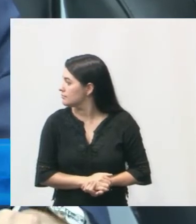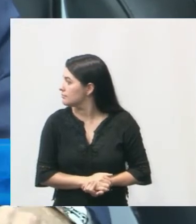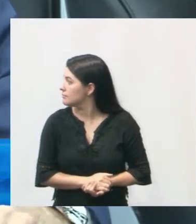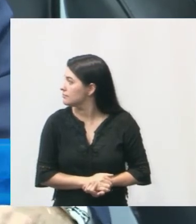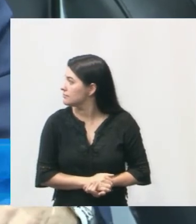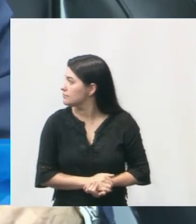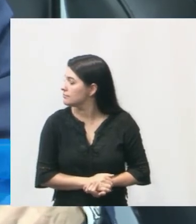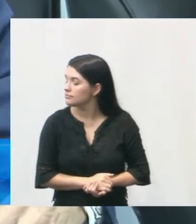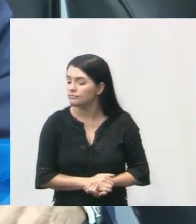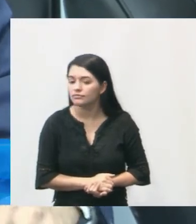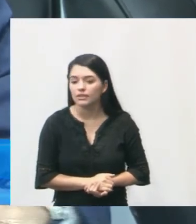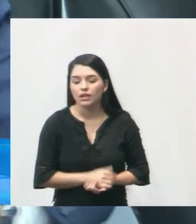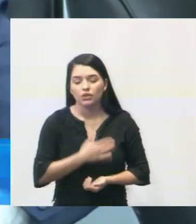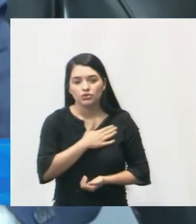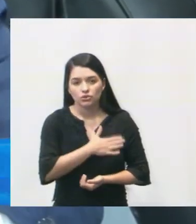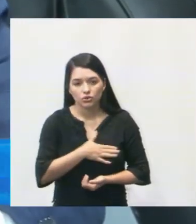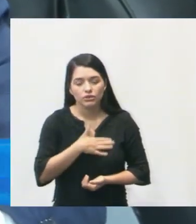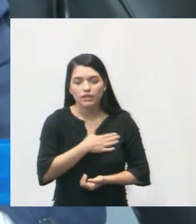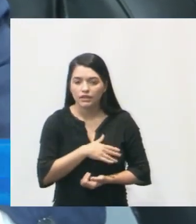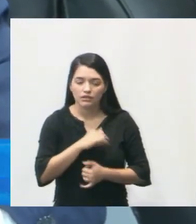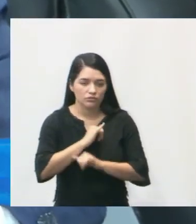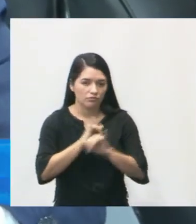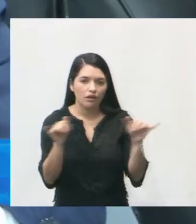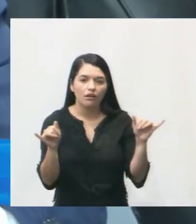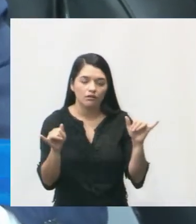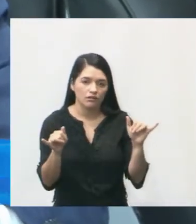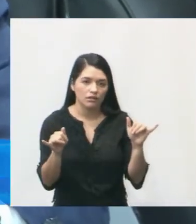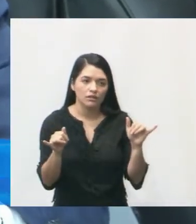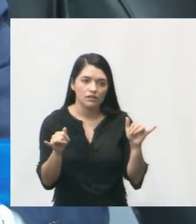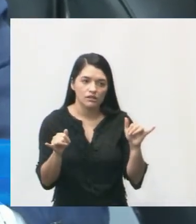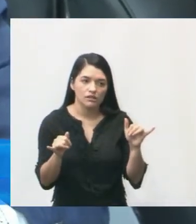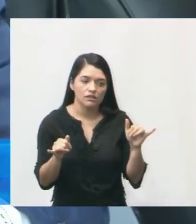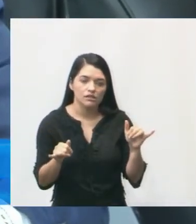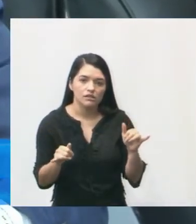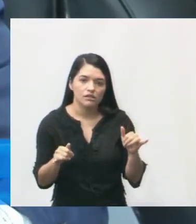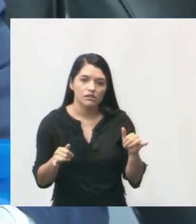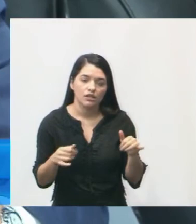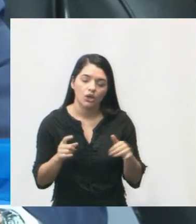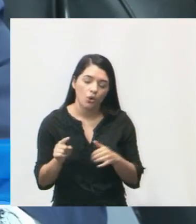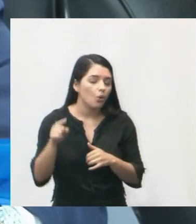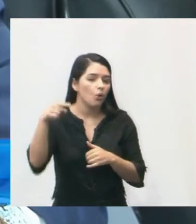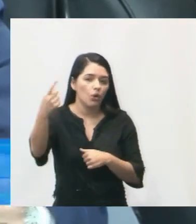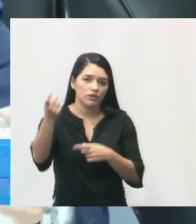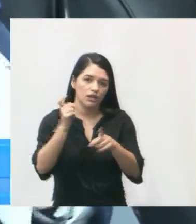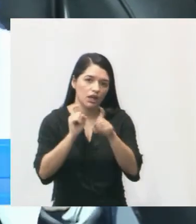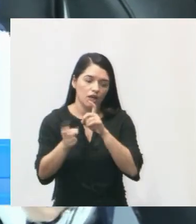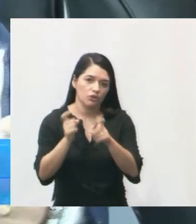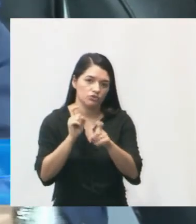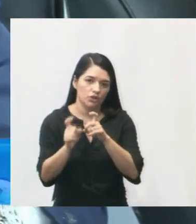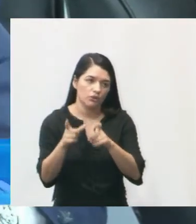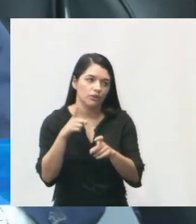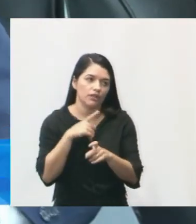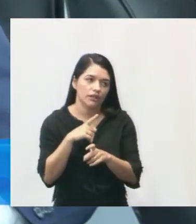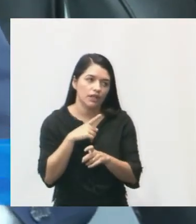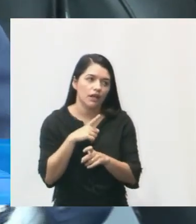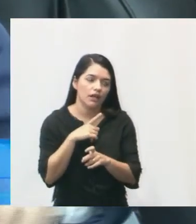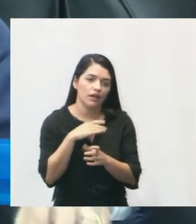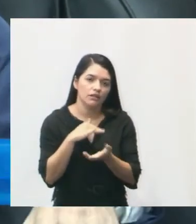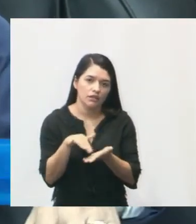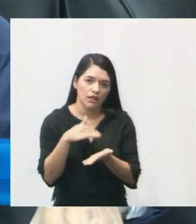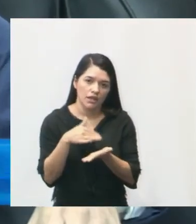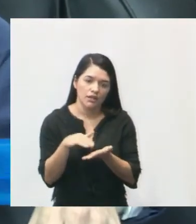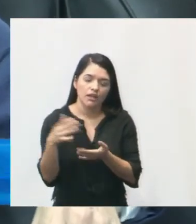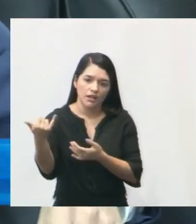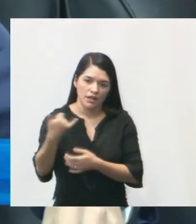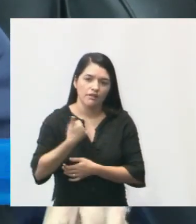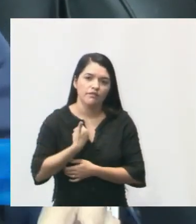Só gostaria de deixar registrado que nas próximas reuniões, que também nos avise para